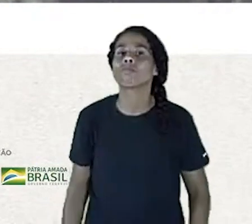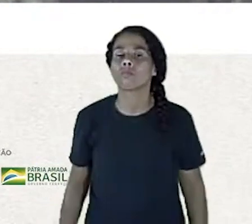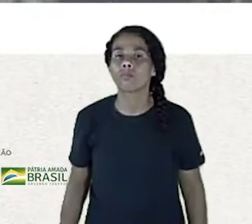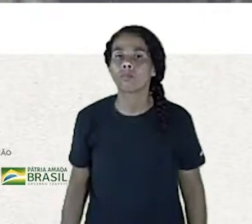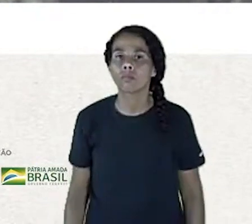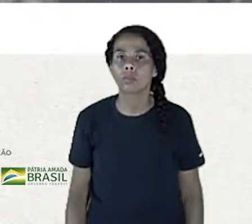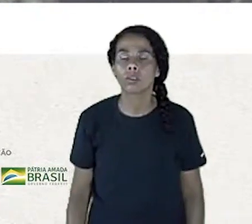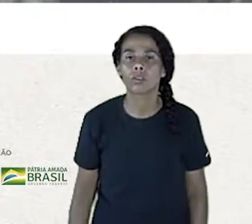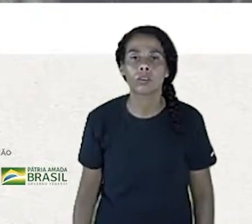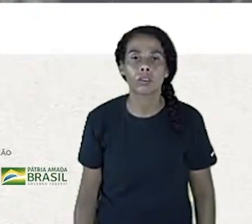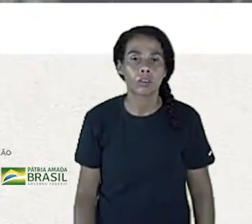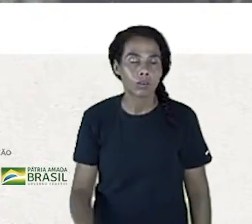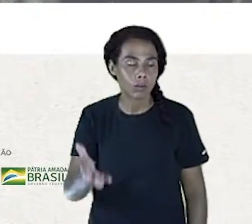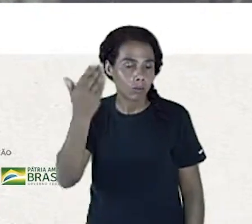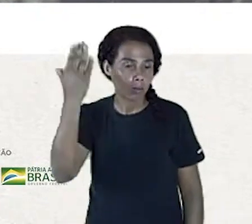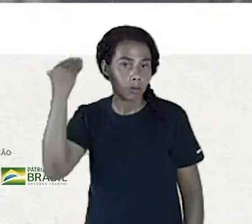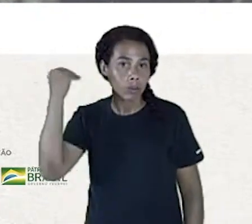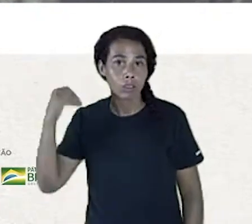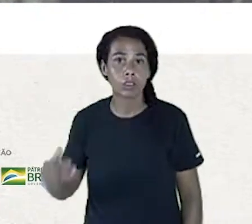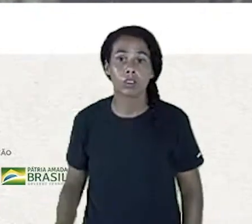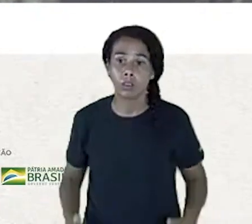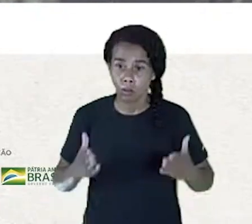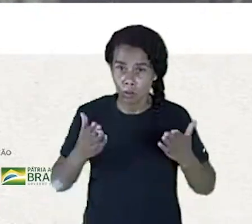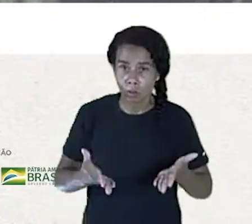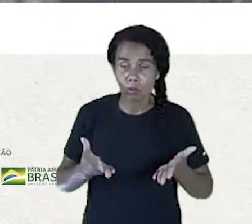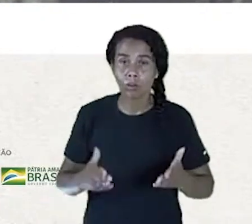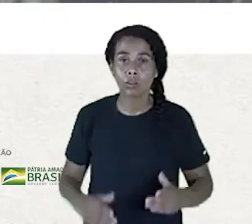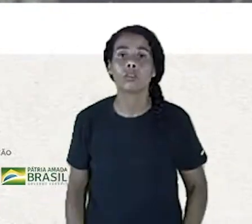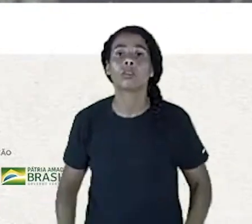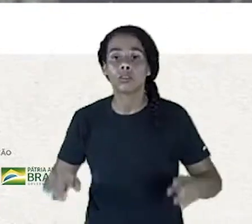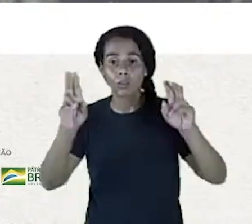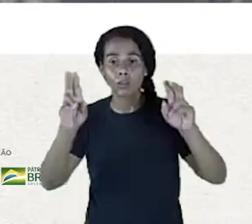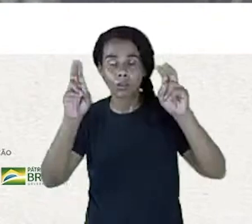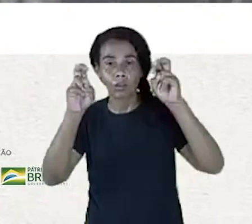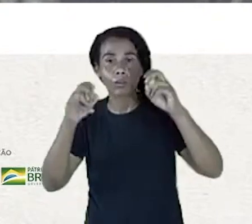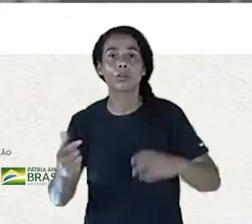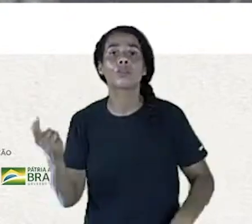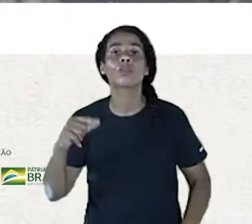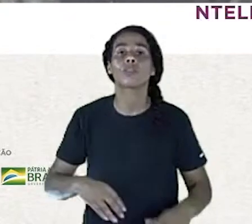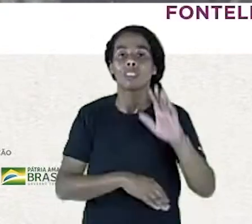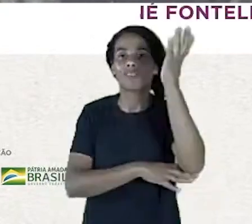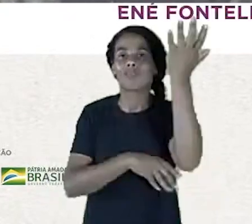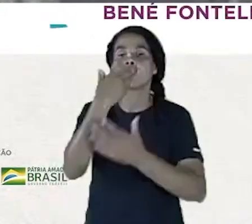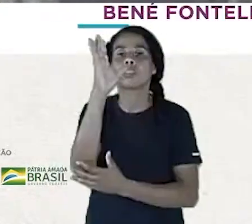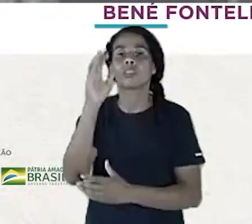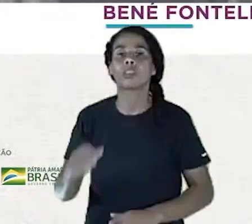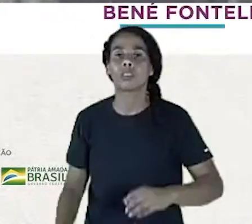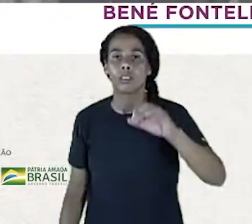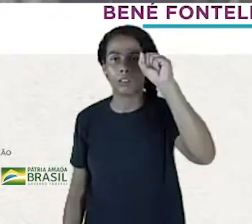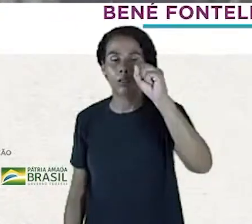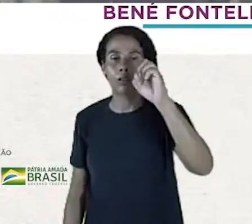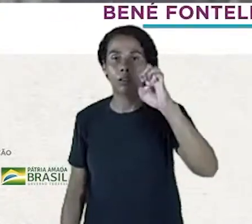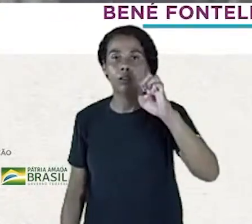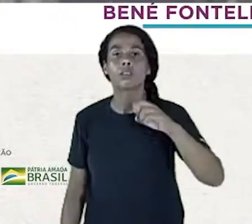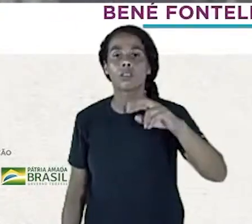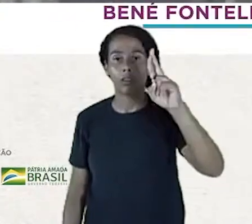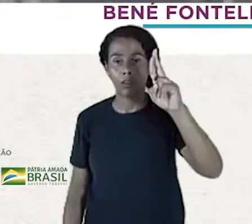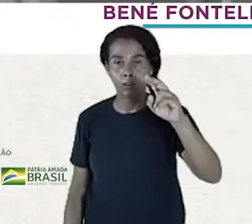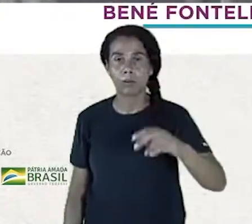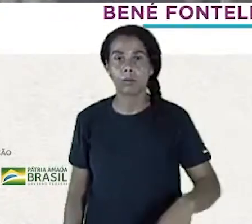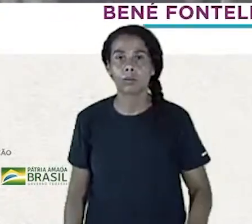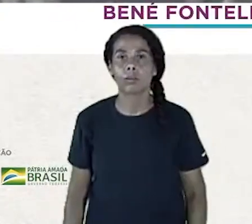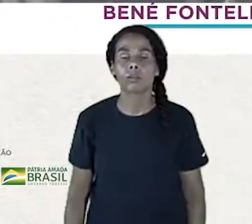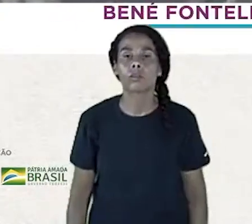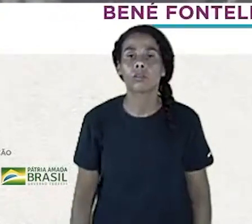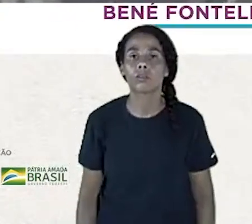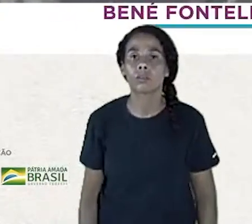é um poema longo que fala do assunto, mas também sobre a obra e a trajetória do Gil, que o Bené não só fez o